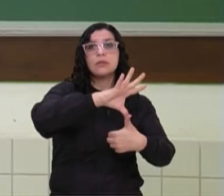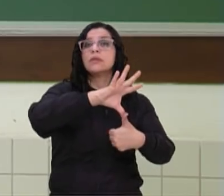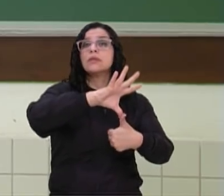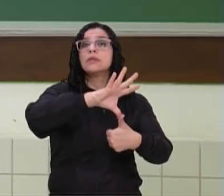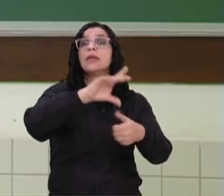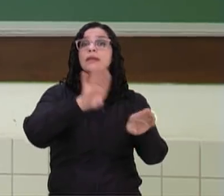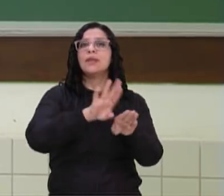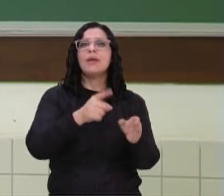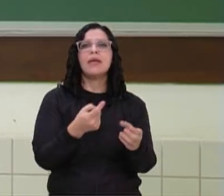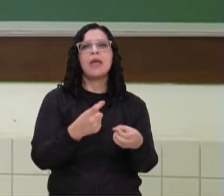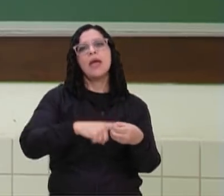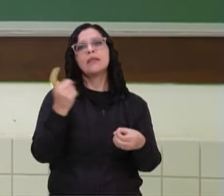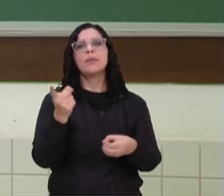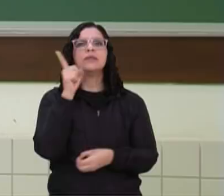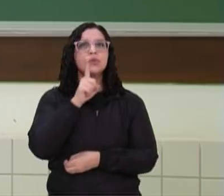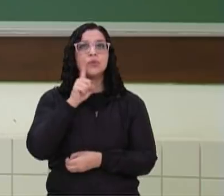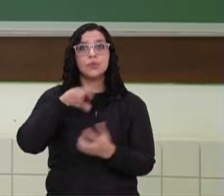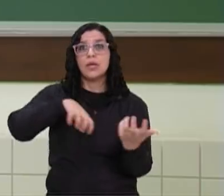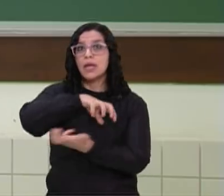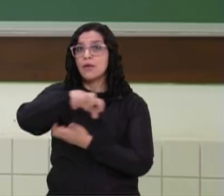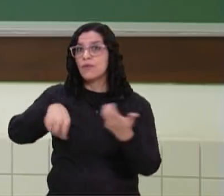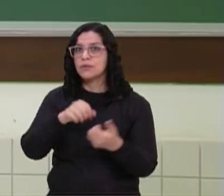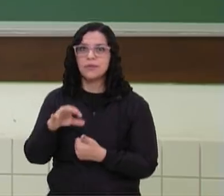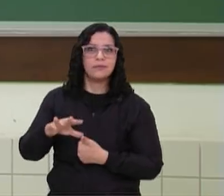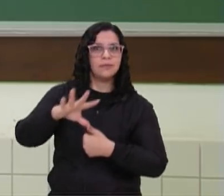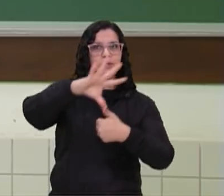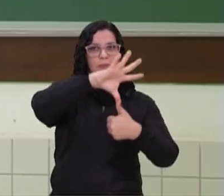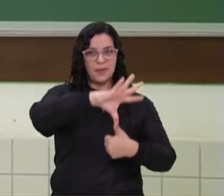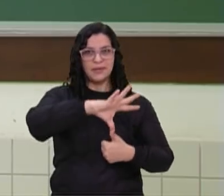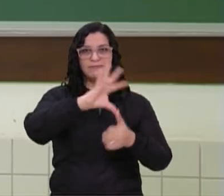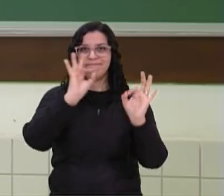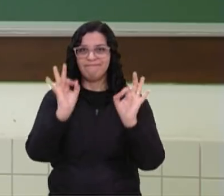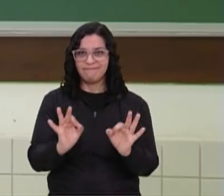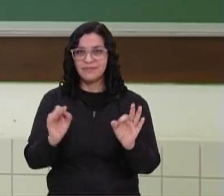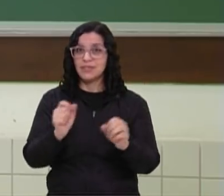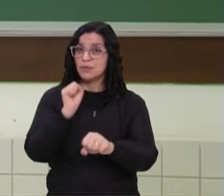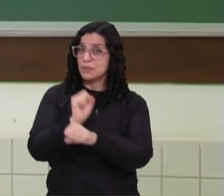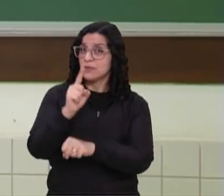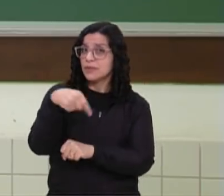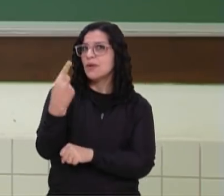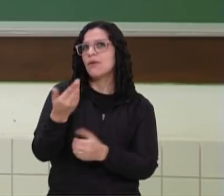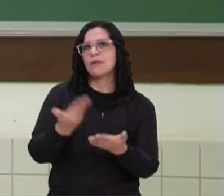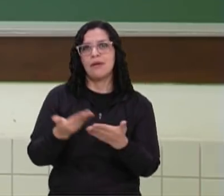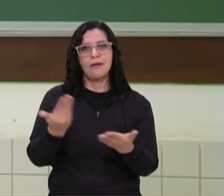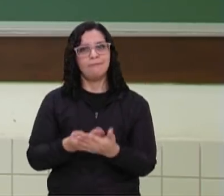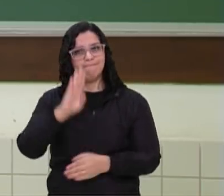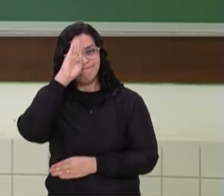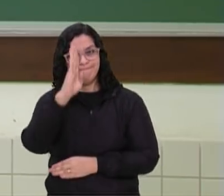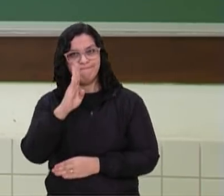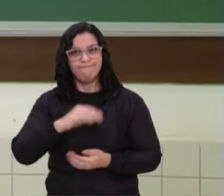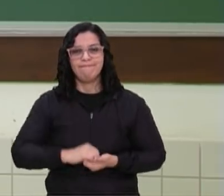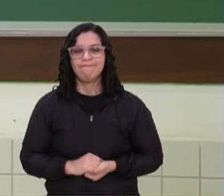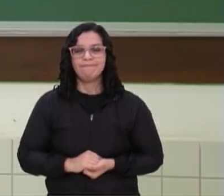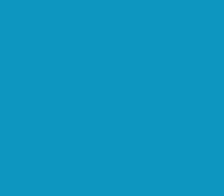e o fato que é conhecido como Revolução Americana. Então, aguardo vocês até a próxima aula.